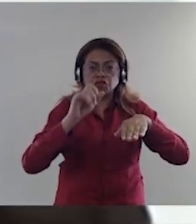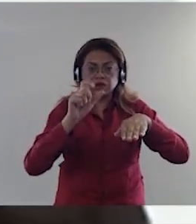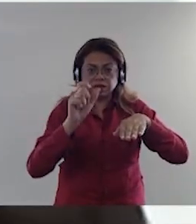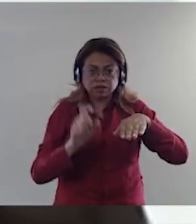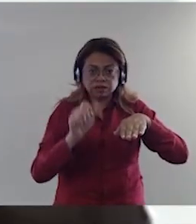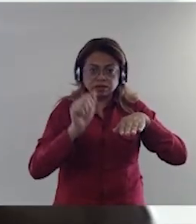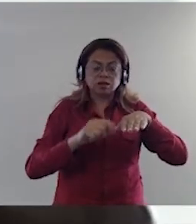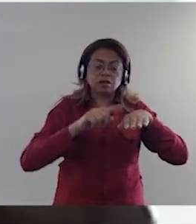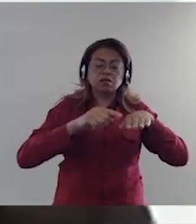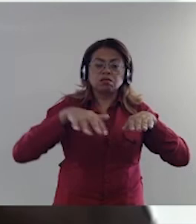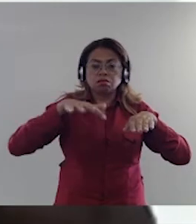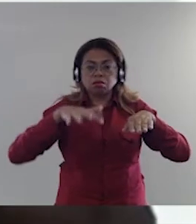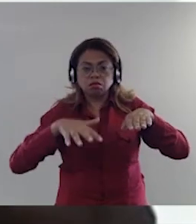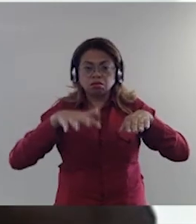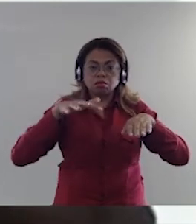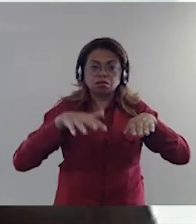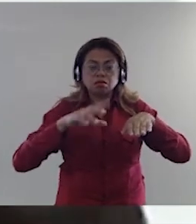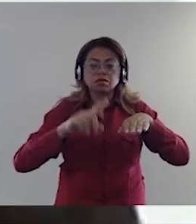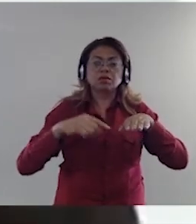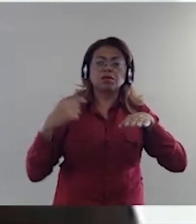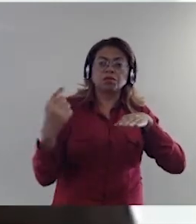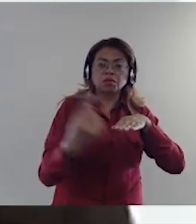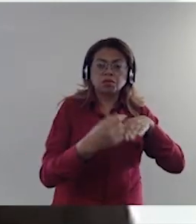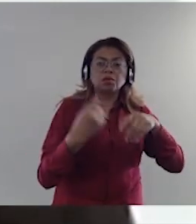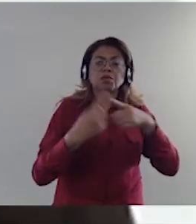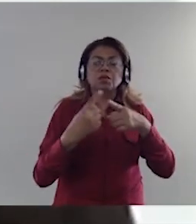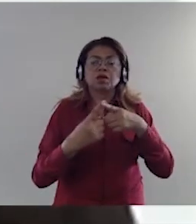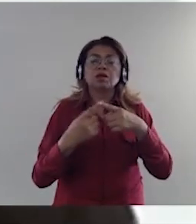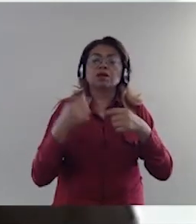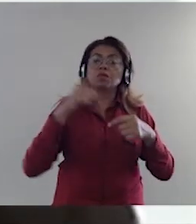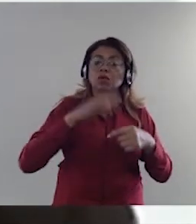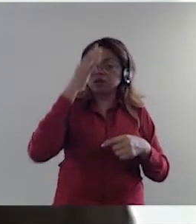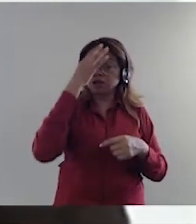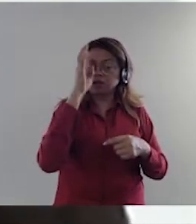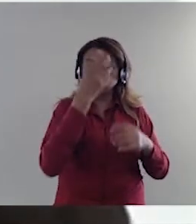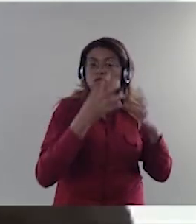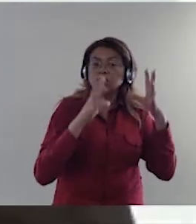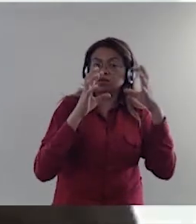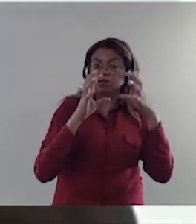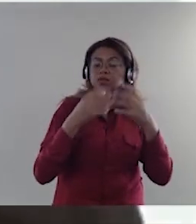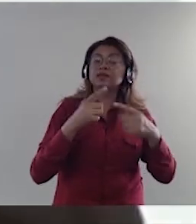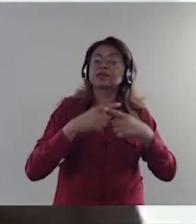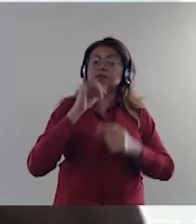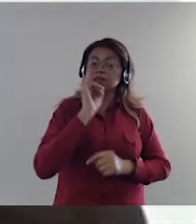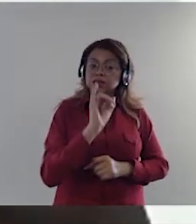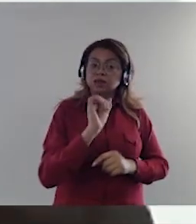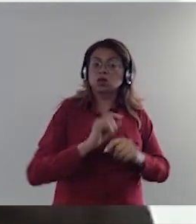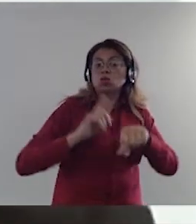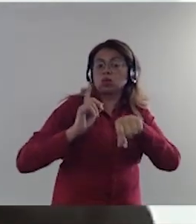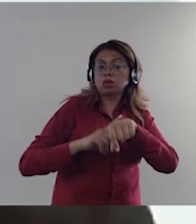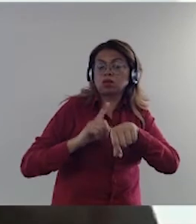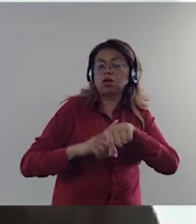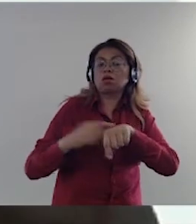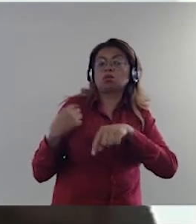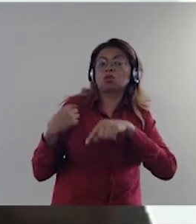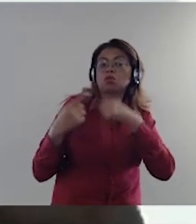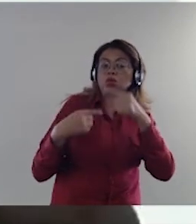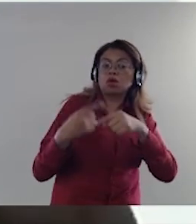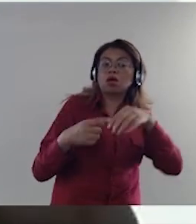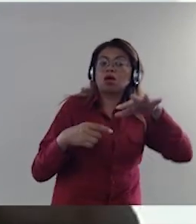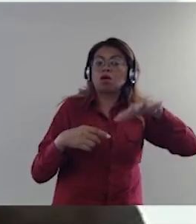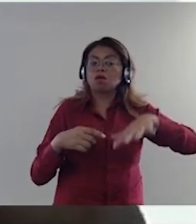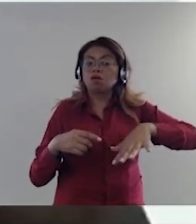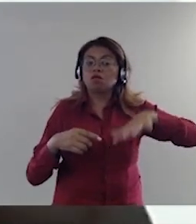contemplar a solução pacífica dos conflitos. Se a fração de tempo é